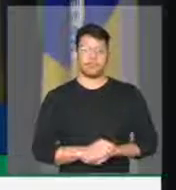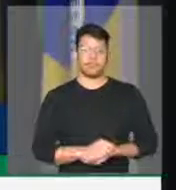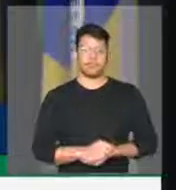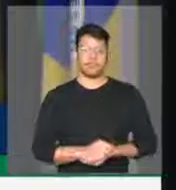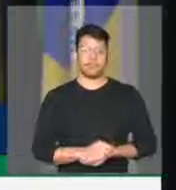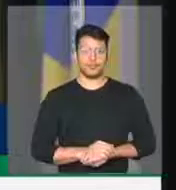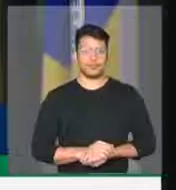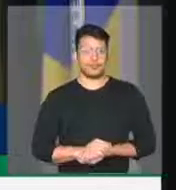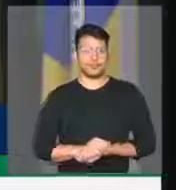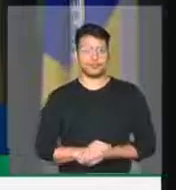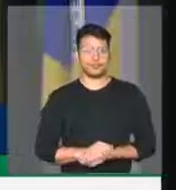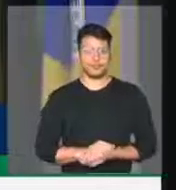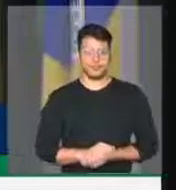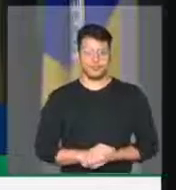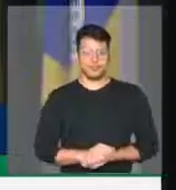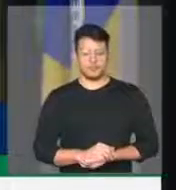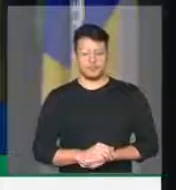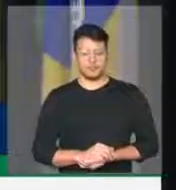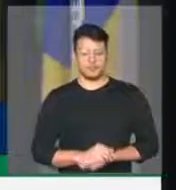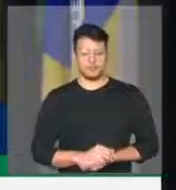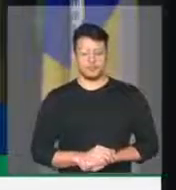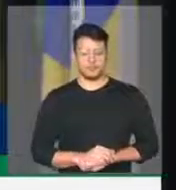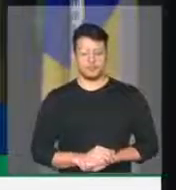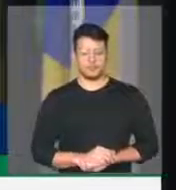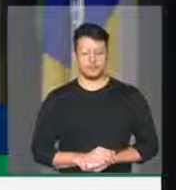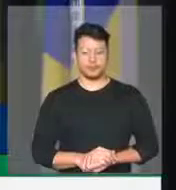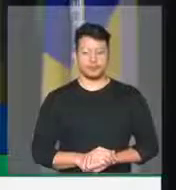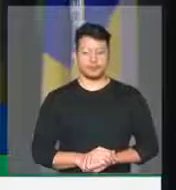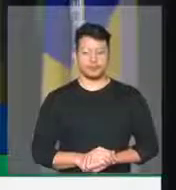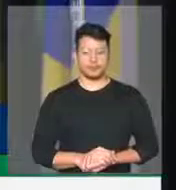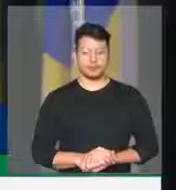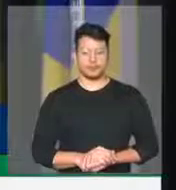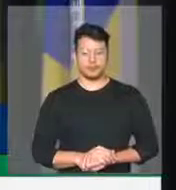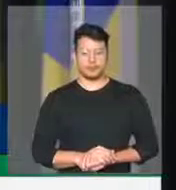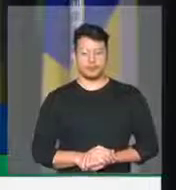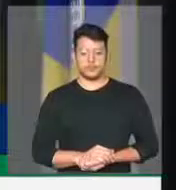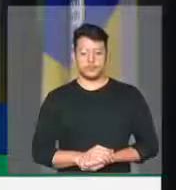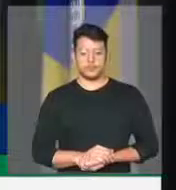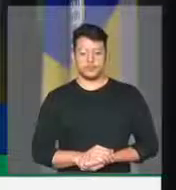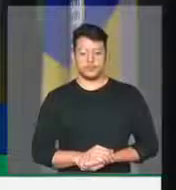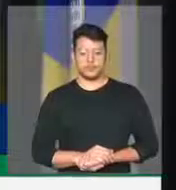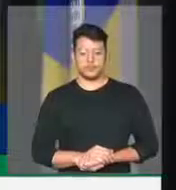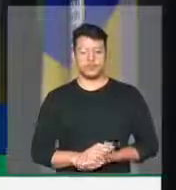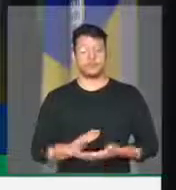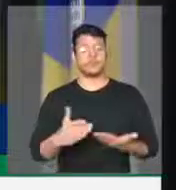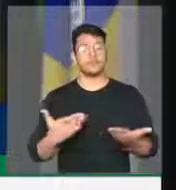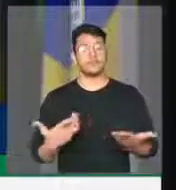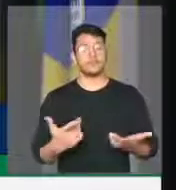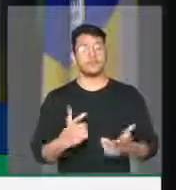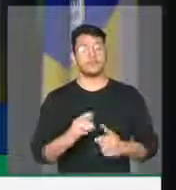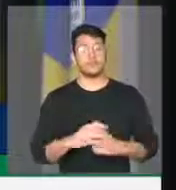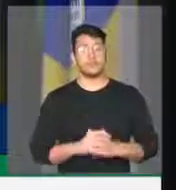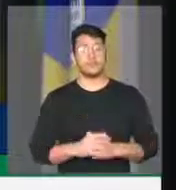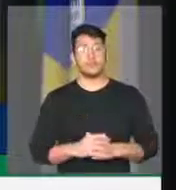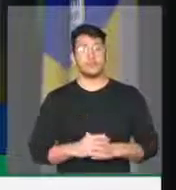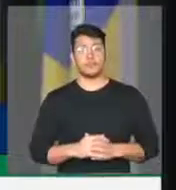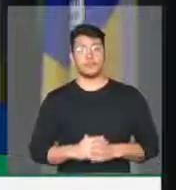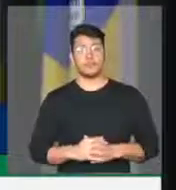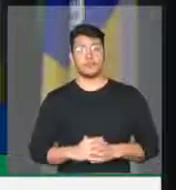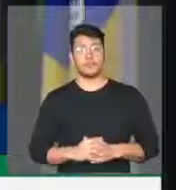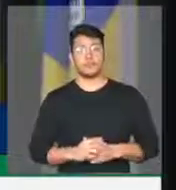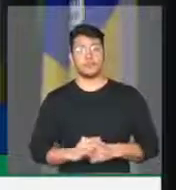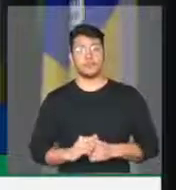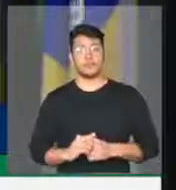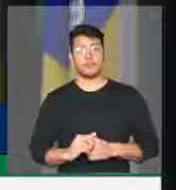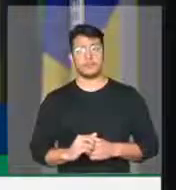nacional que seja surpresa por um projeto dessa magnitude? E é bom que se diga até que